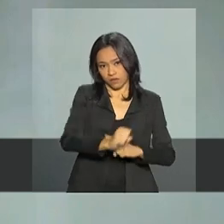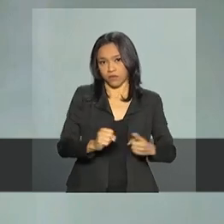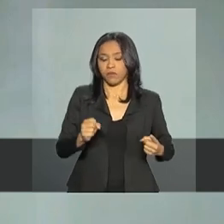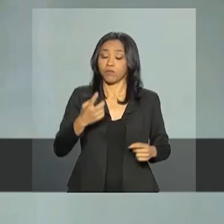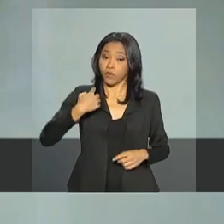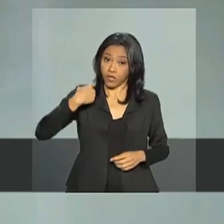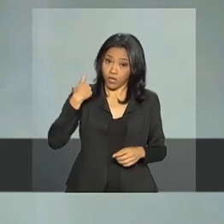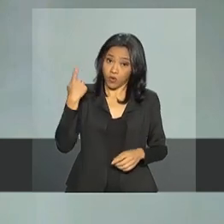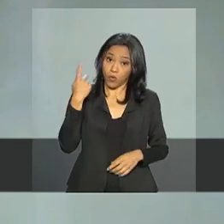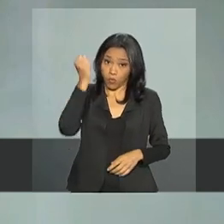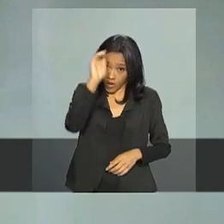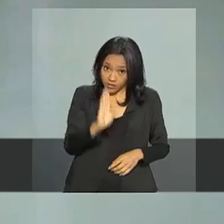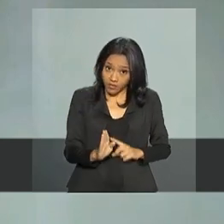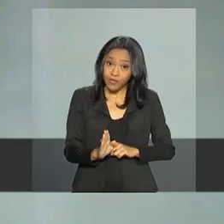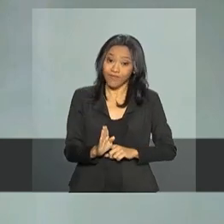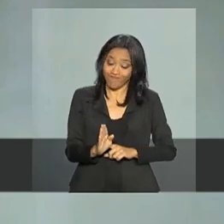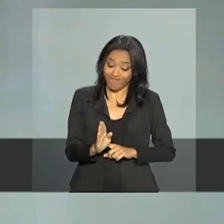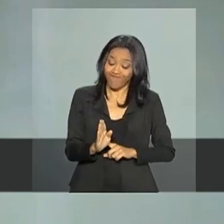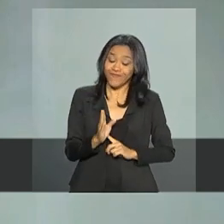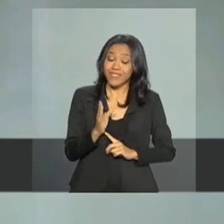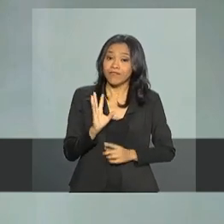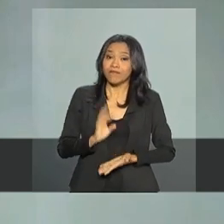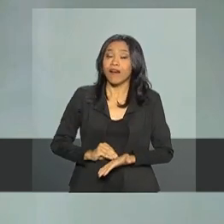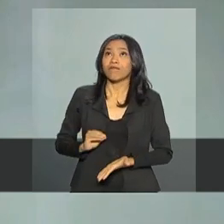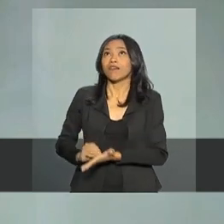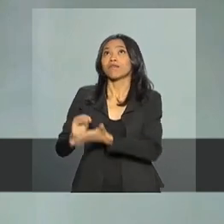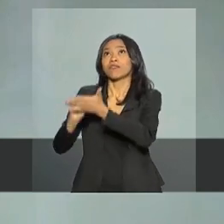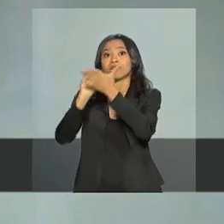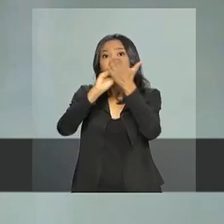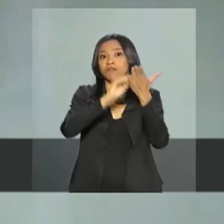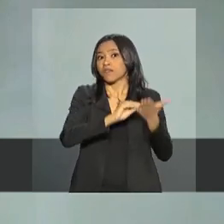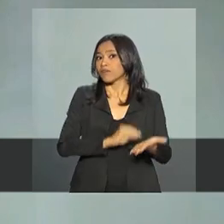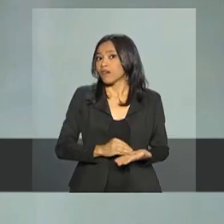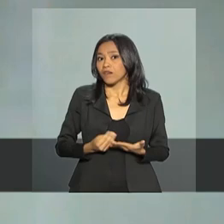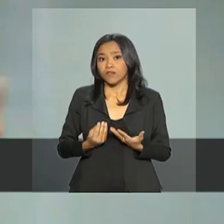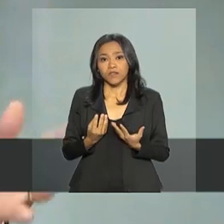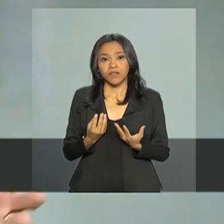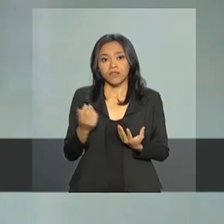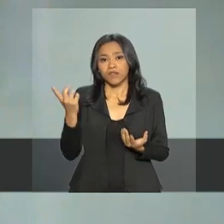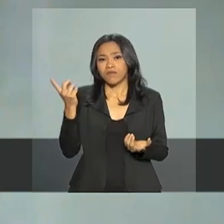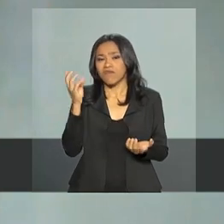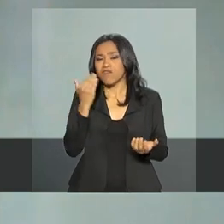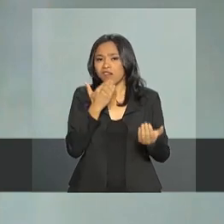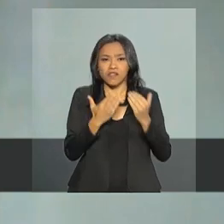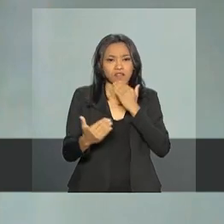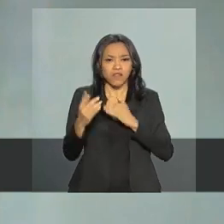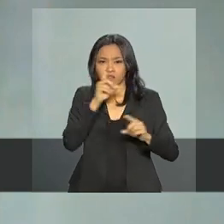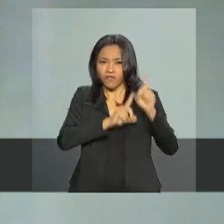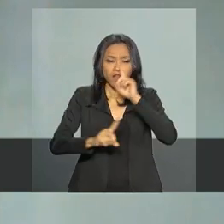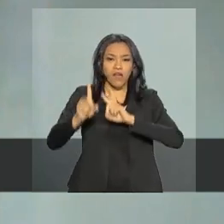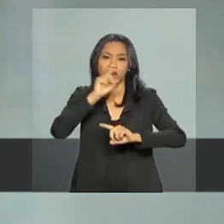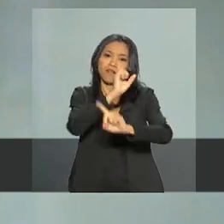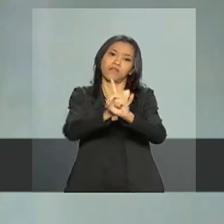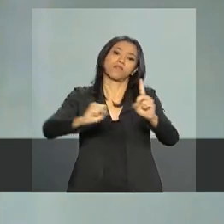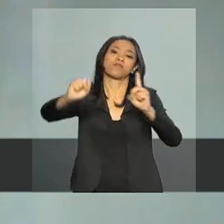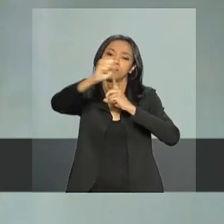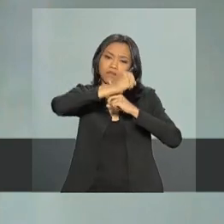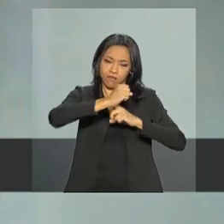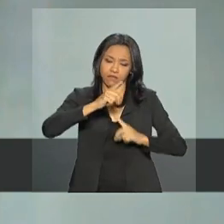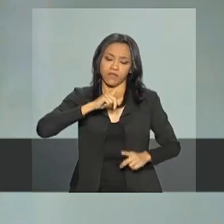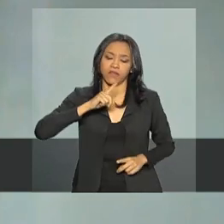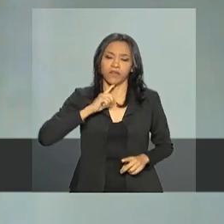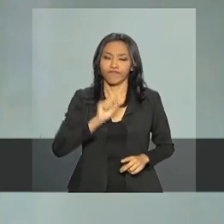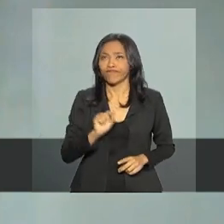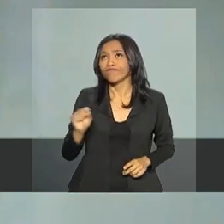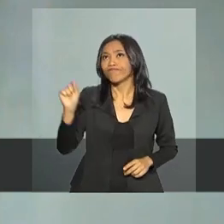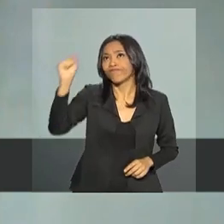país ainda com muitas carências sociais, com muita vulnerabilidade social, e por isso é preciso